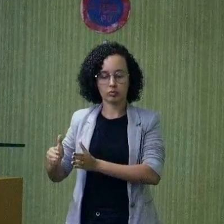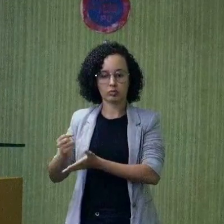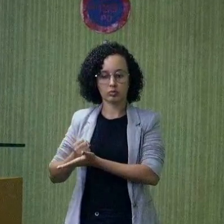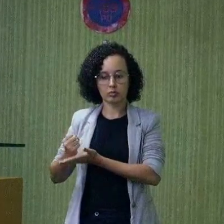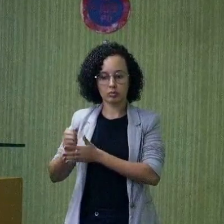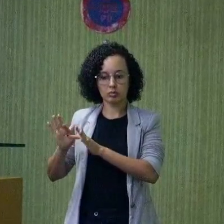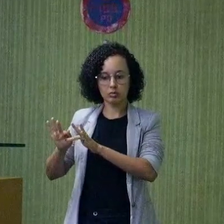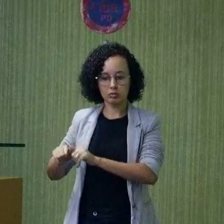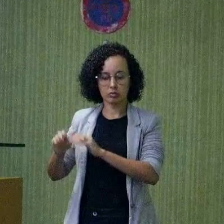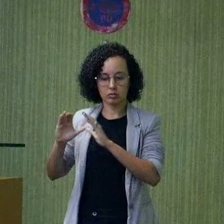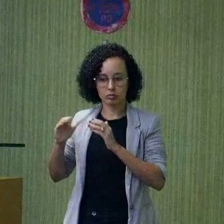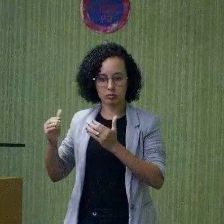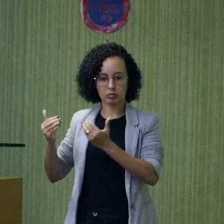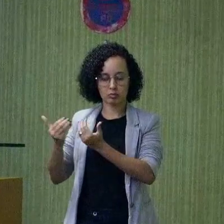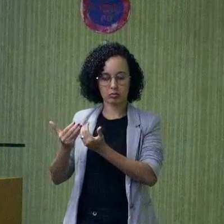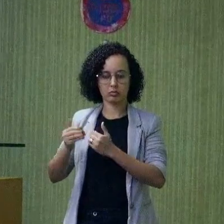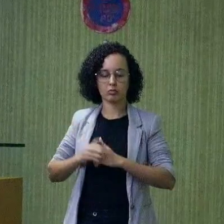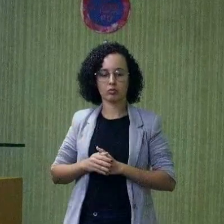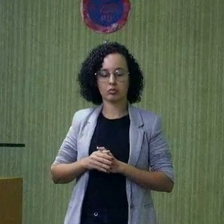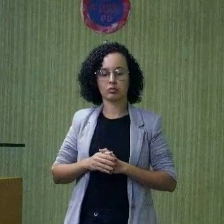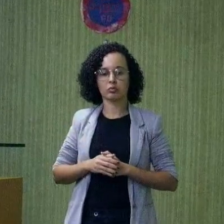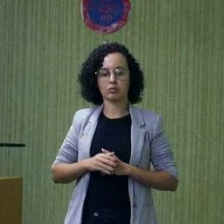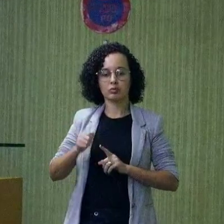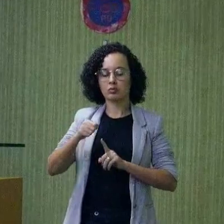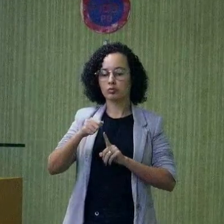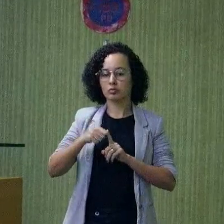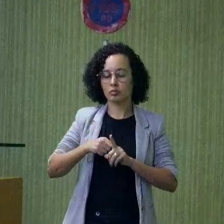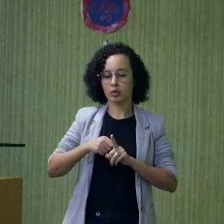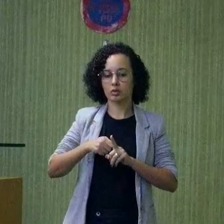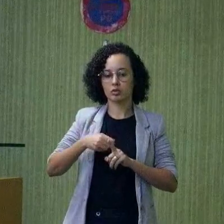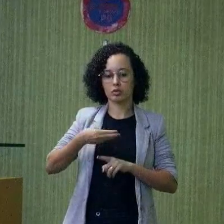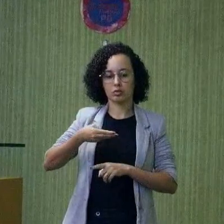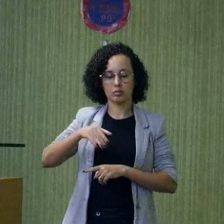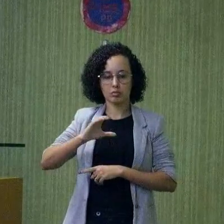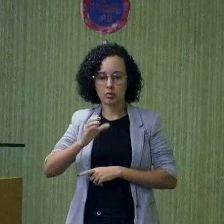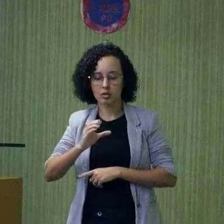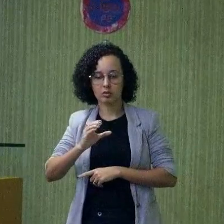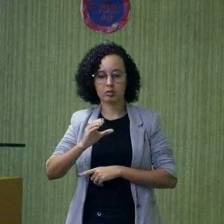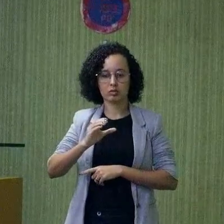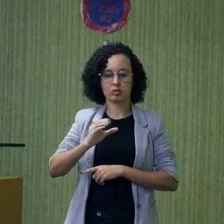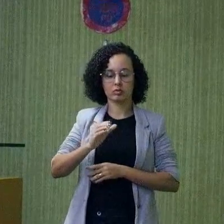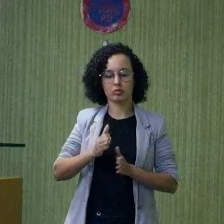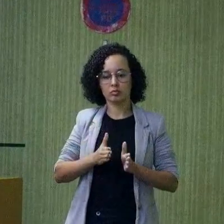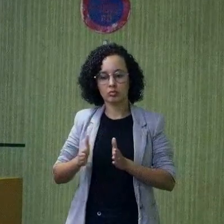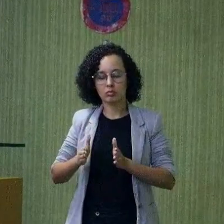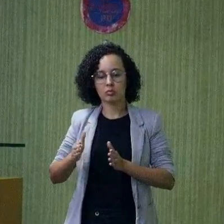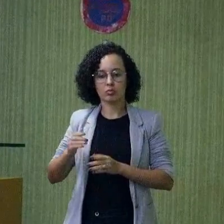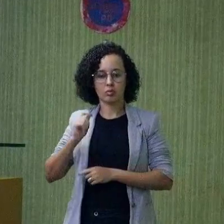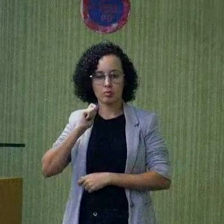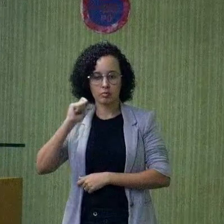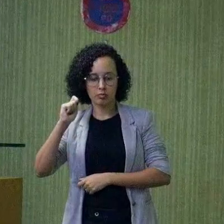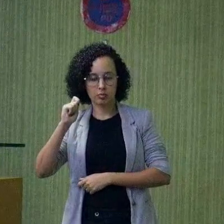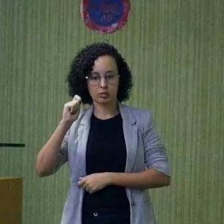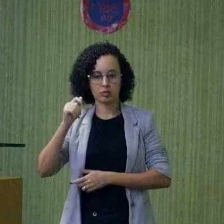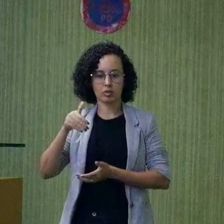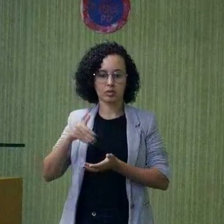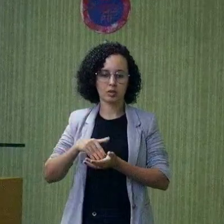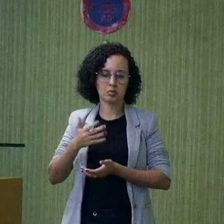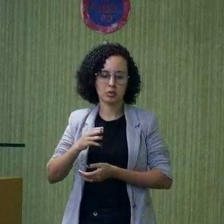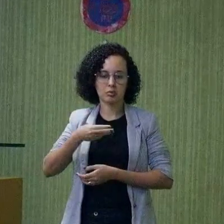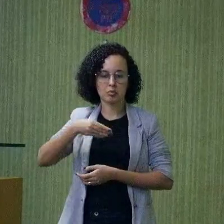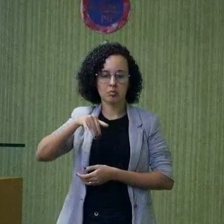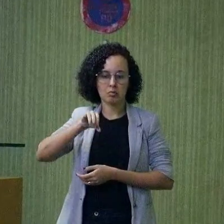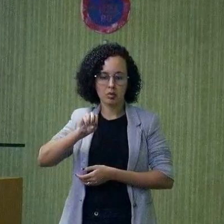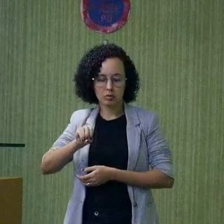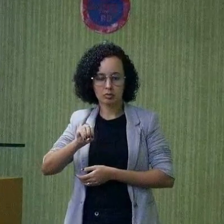da conferência né então ali no mês nos meses de Março e Abril né até meado de Maio foi